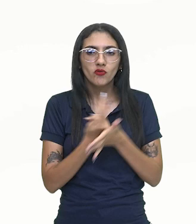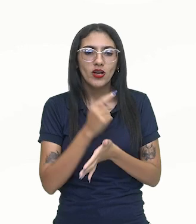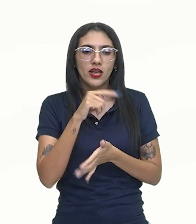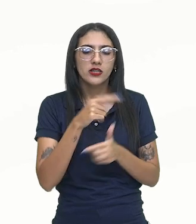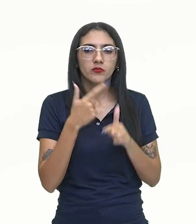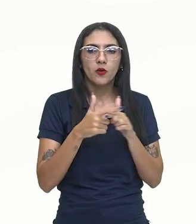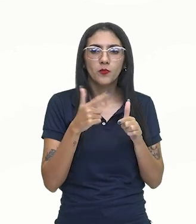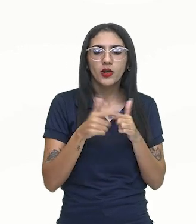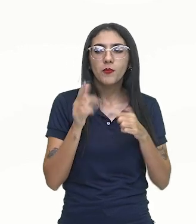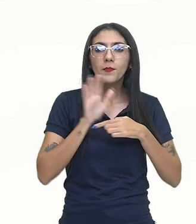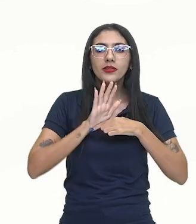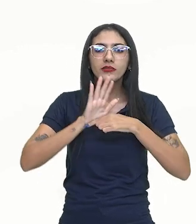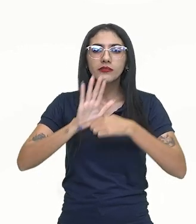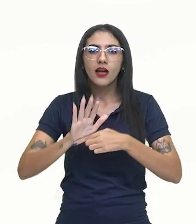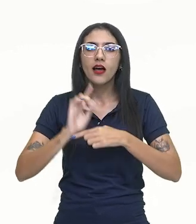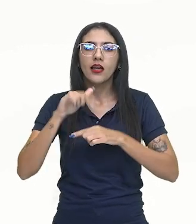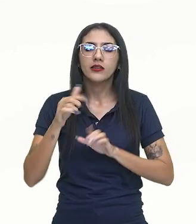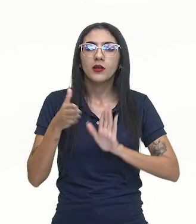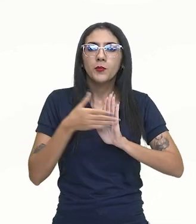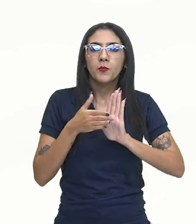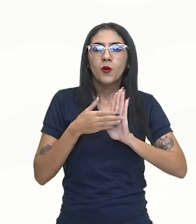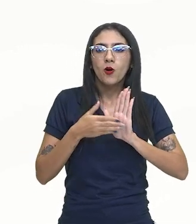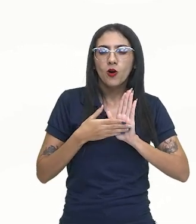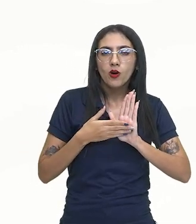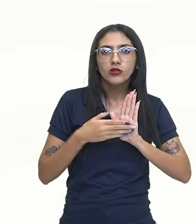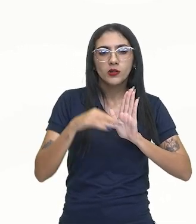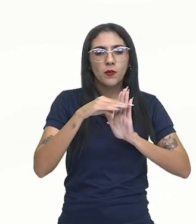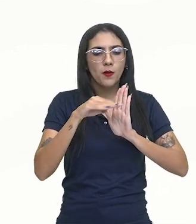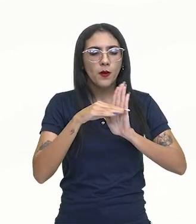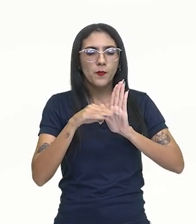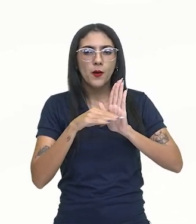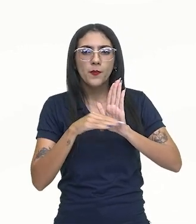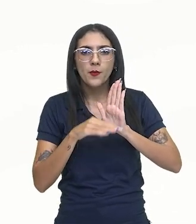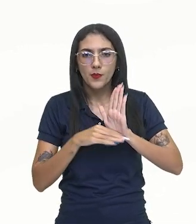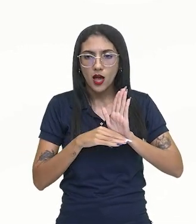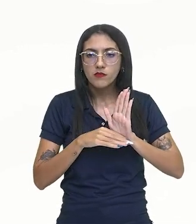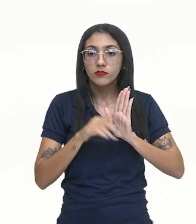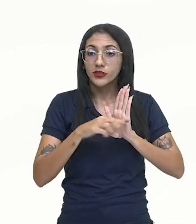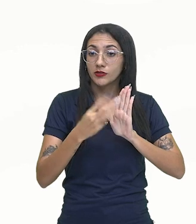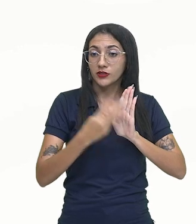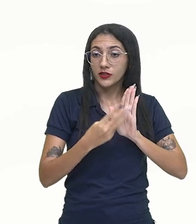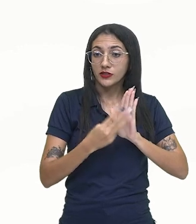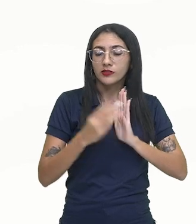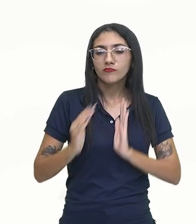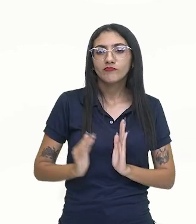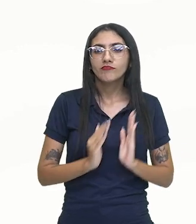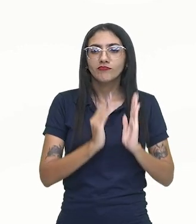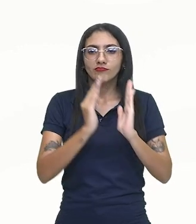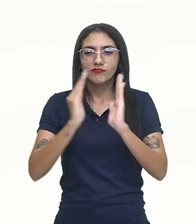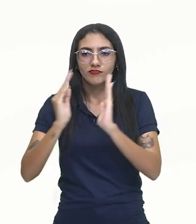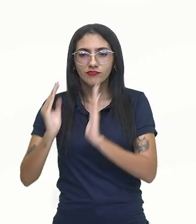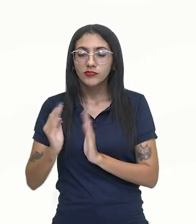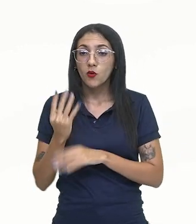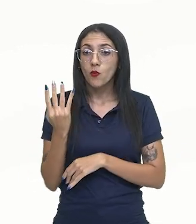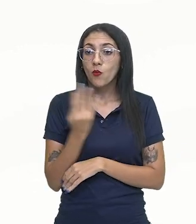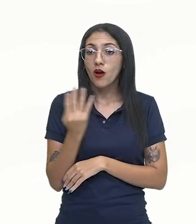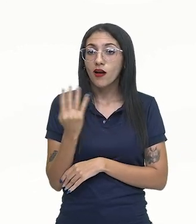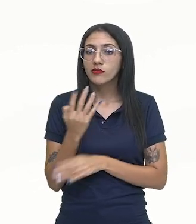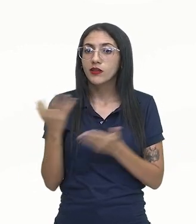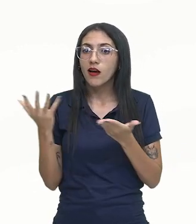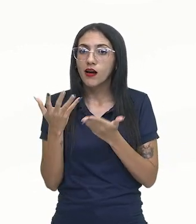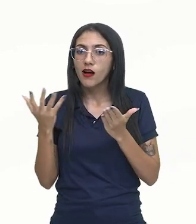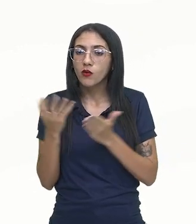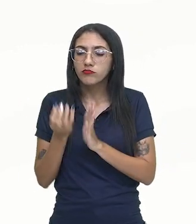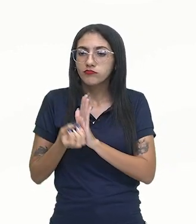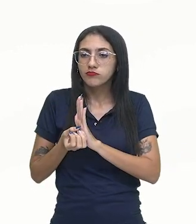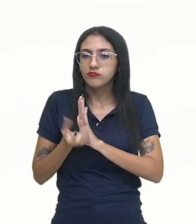problema fazer isso aqui, seria interessante fazer isso aqui. Essa é uma terceira etapa. E por último, a gente vem aqui a instrumentação